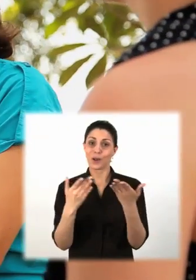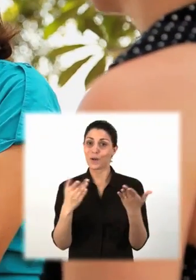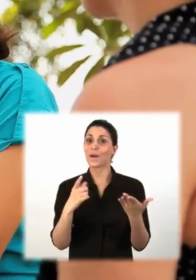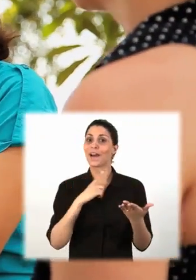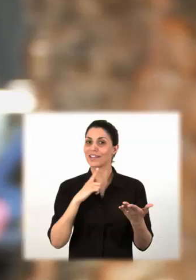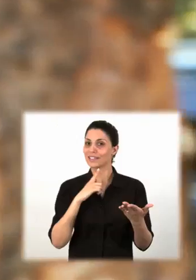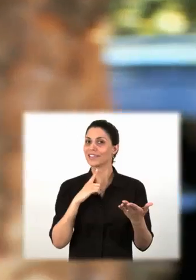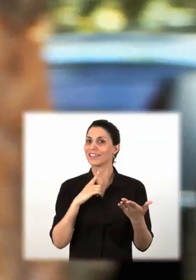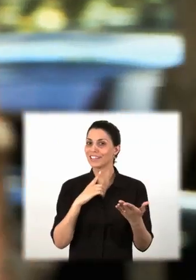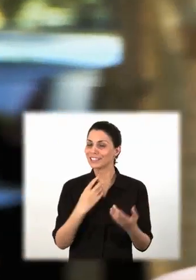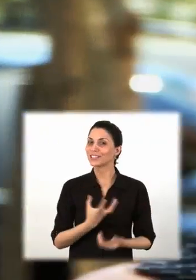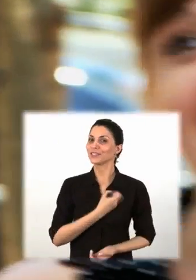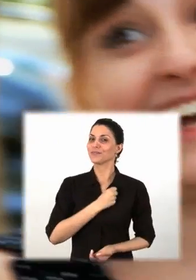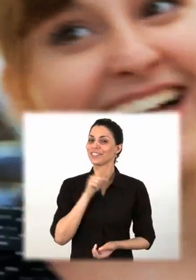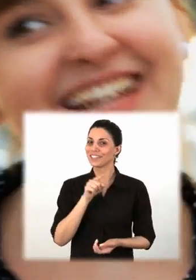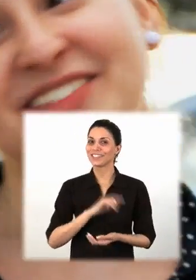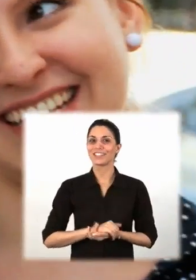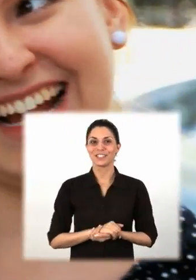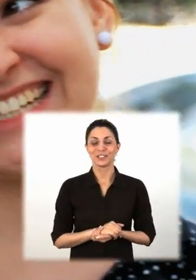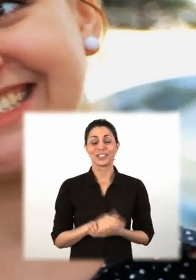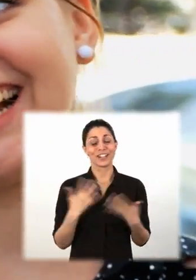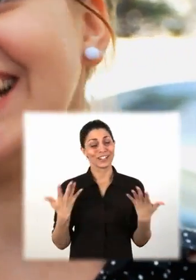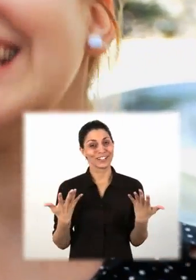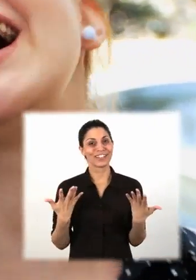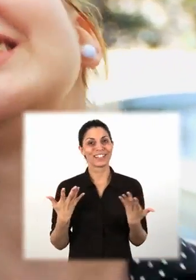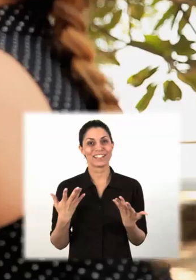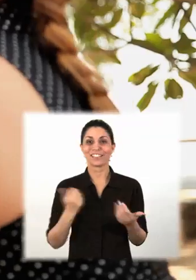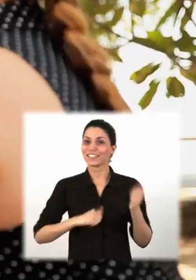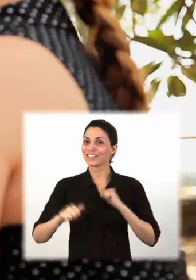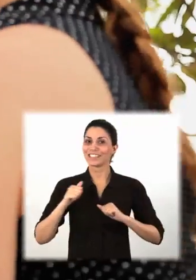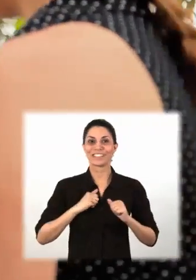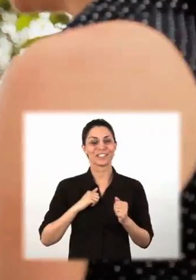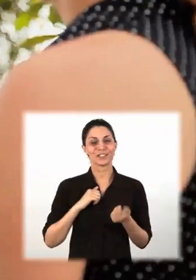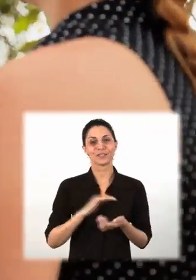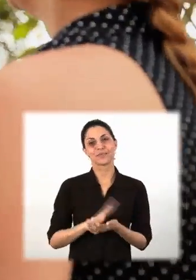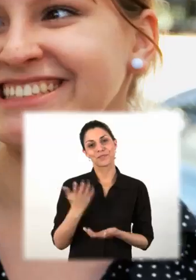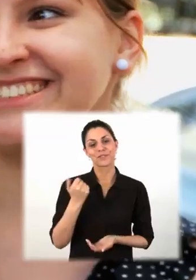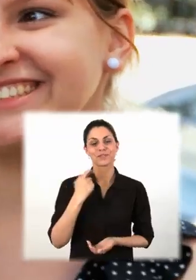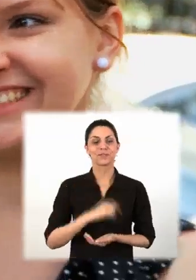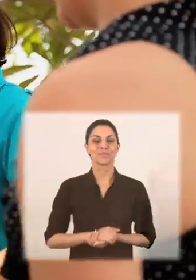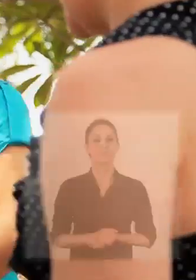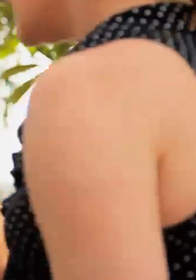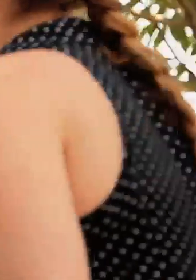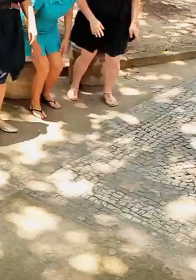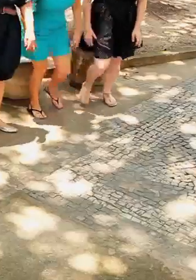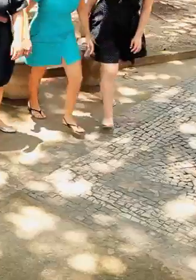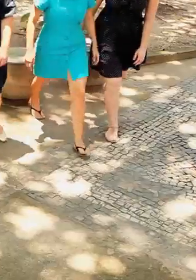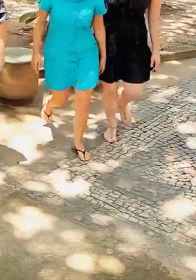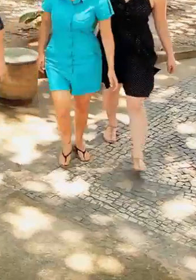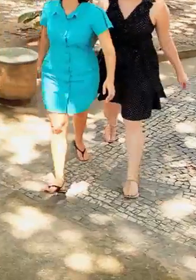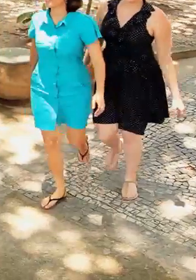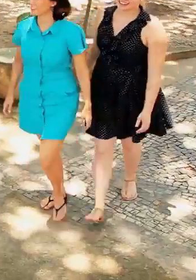agora e que ela sente tão à vontade. É verdade. Ai, me deixando ansiosa, hein? Vamos nessa, vem.